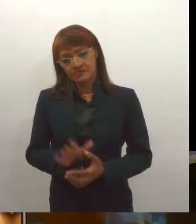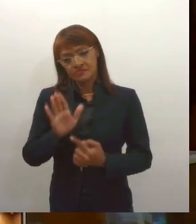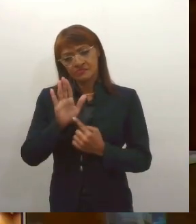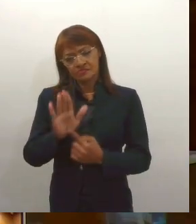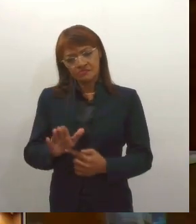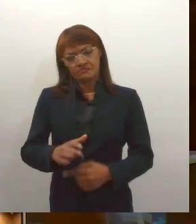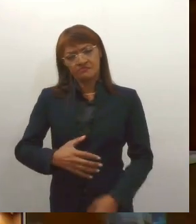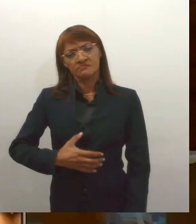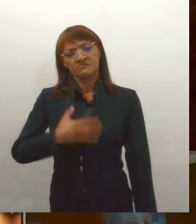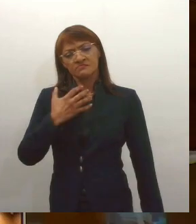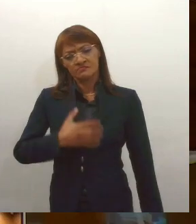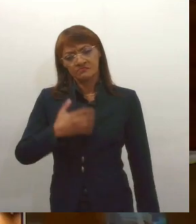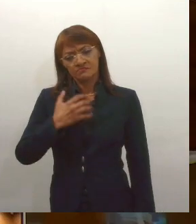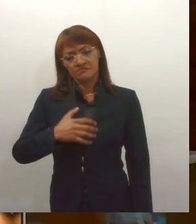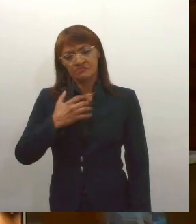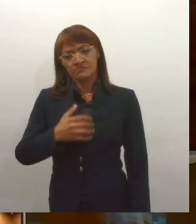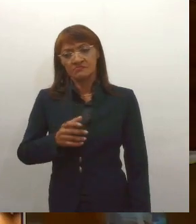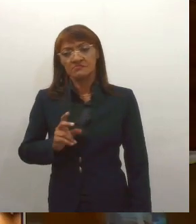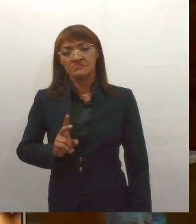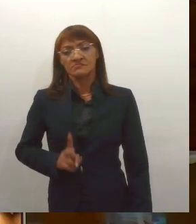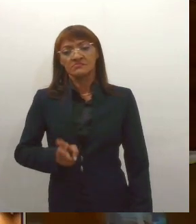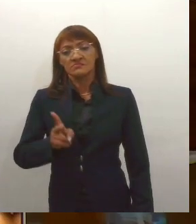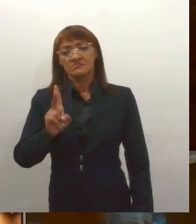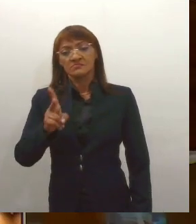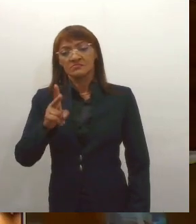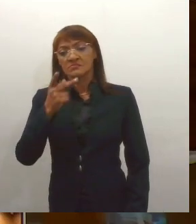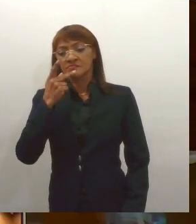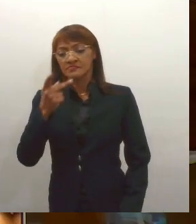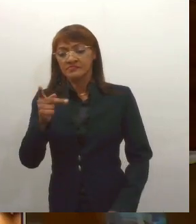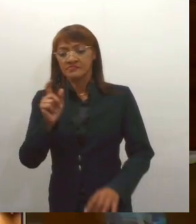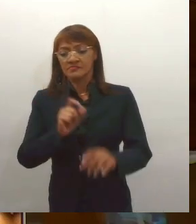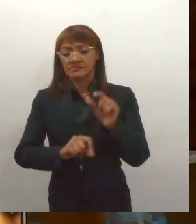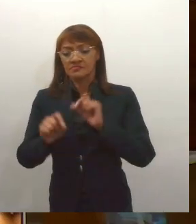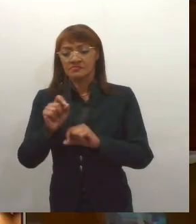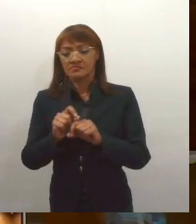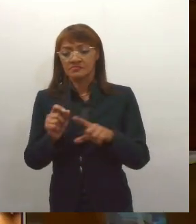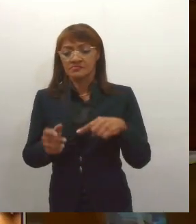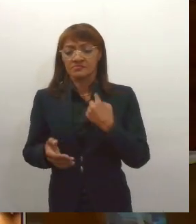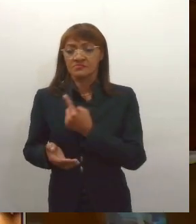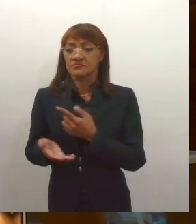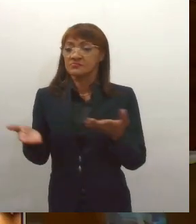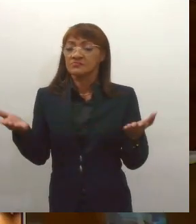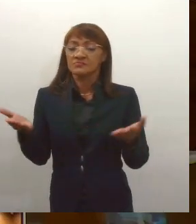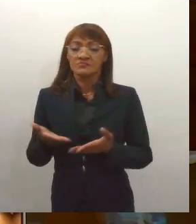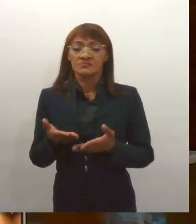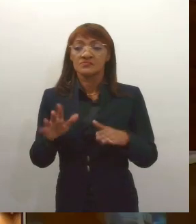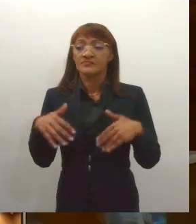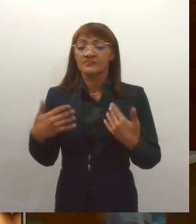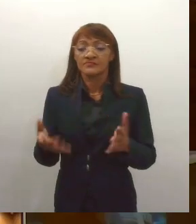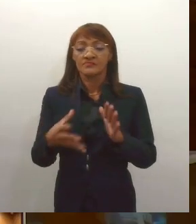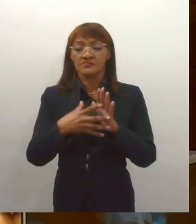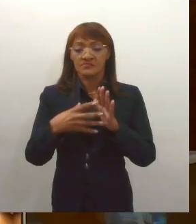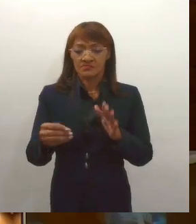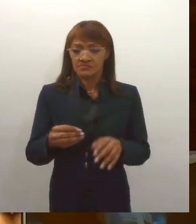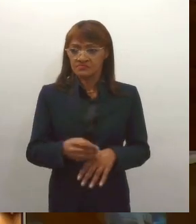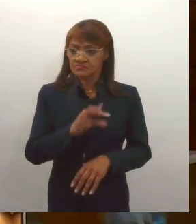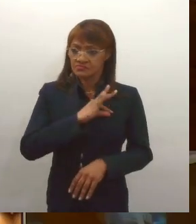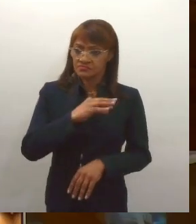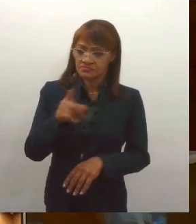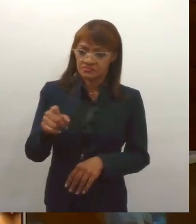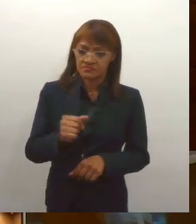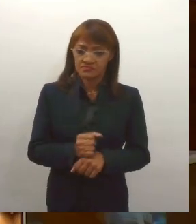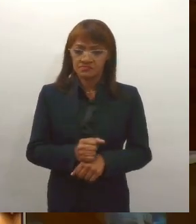precisa rever o modelo atual de Segurança Pública investir em tecnologia sim mas em